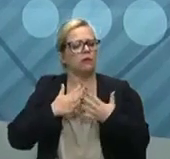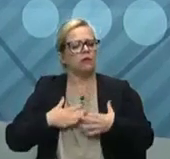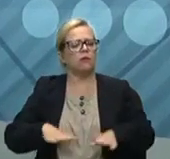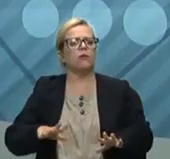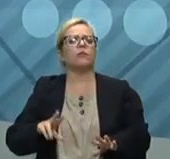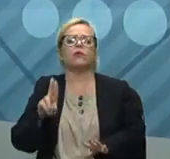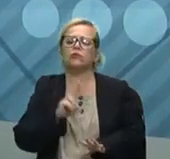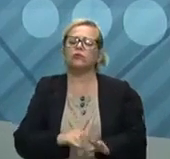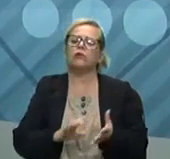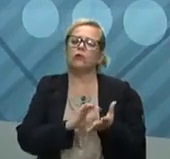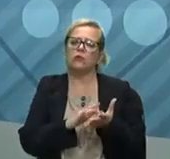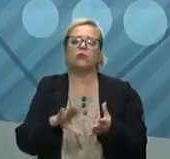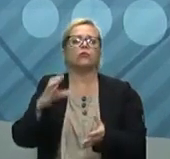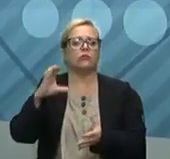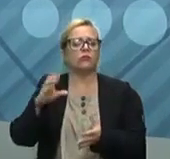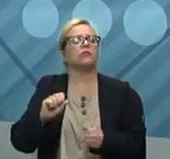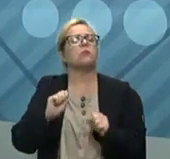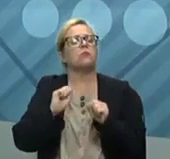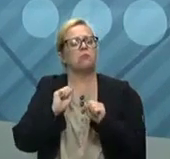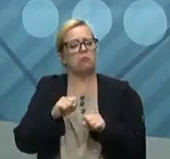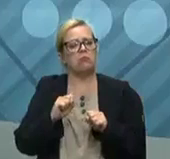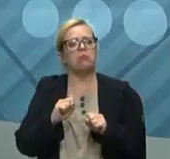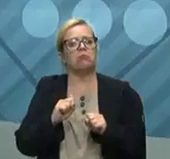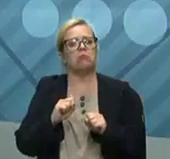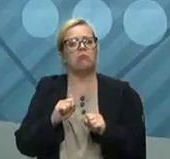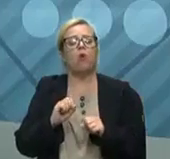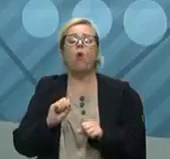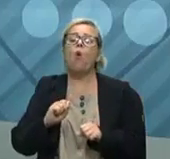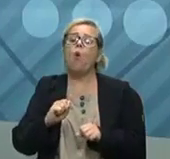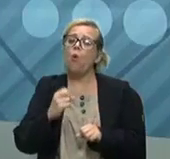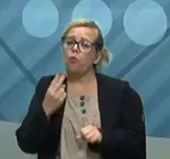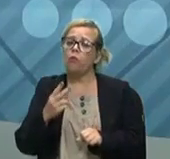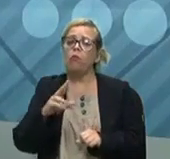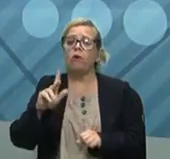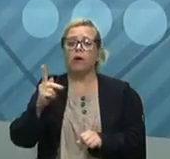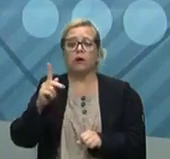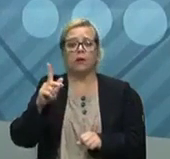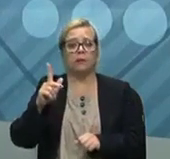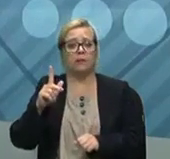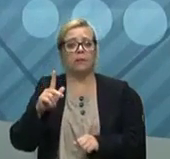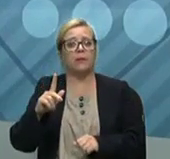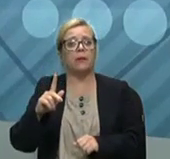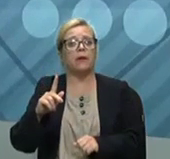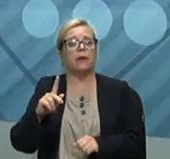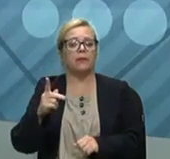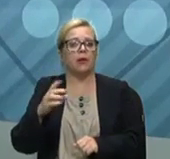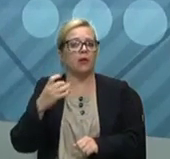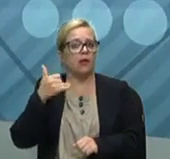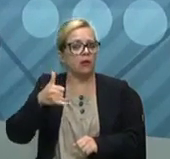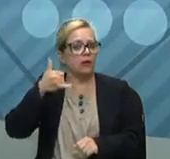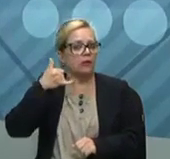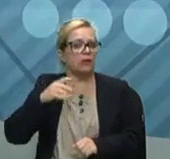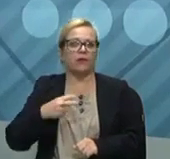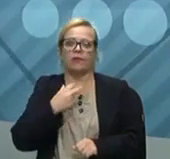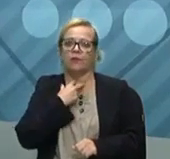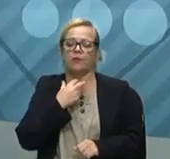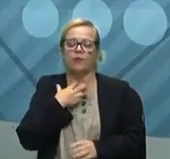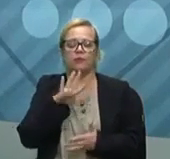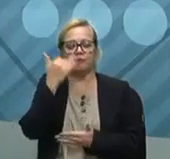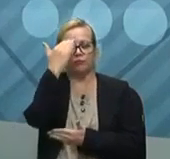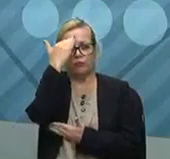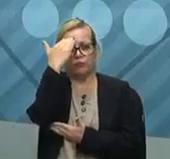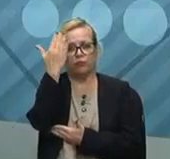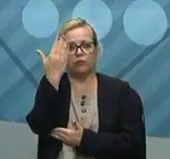pode sim utilizar a calculadora científica ou a HP. Não é permitido o uso do celular. E assim, então, eu agradeço